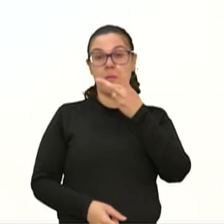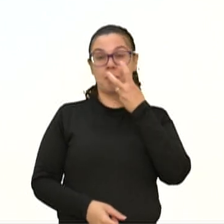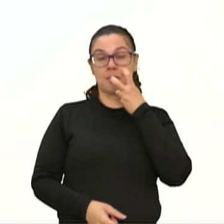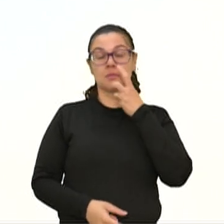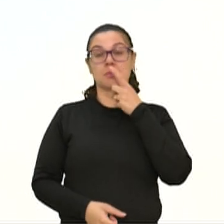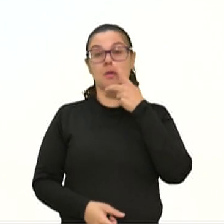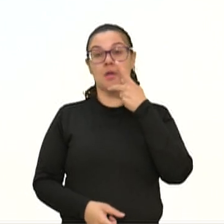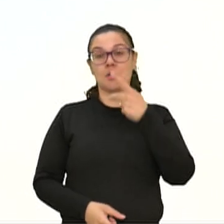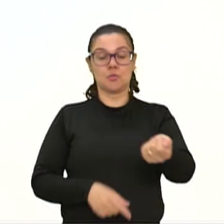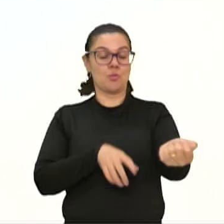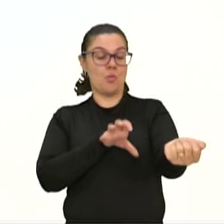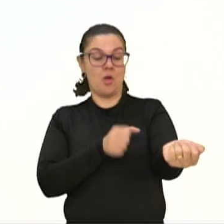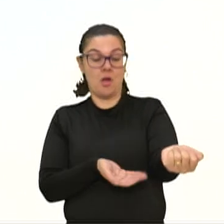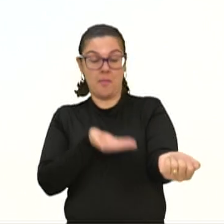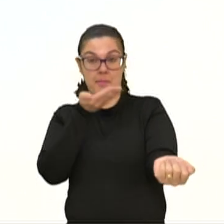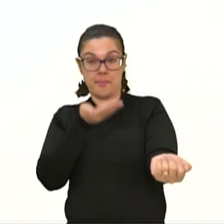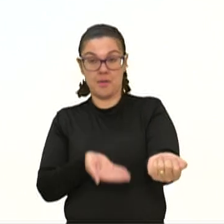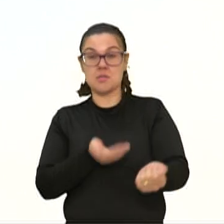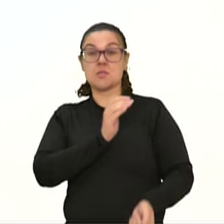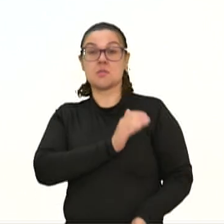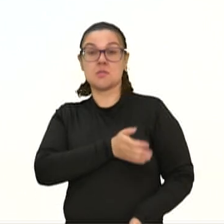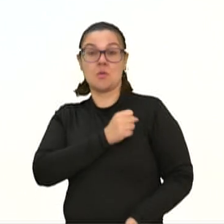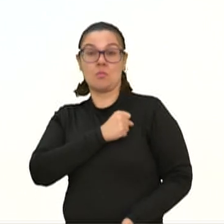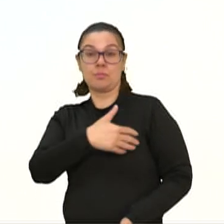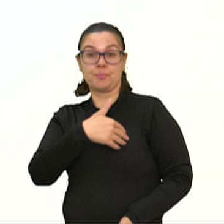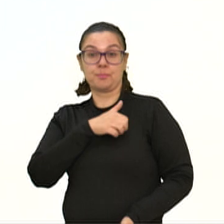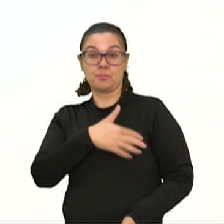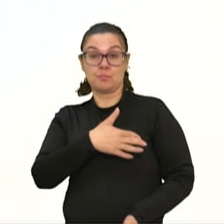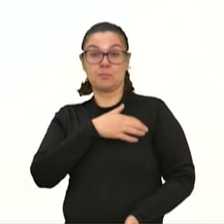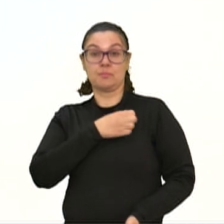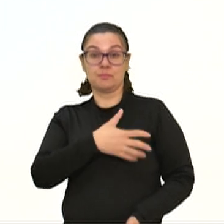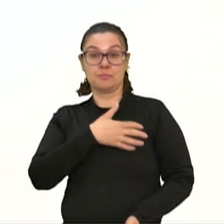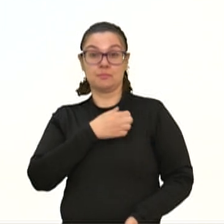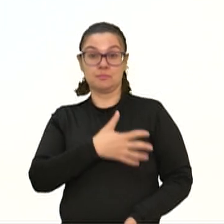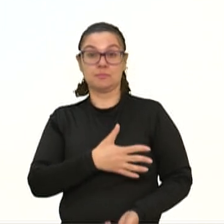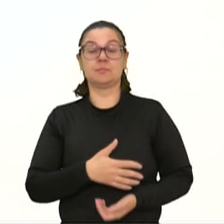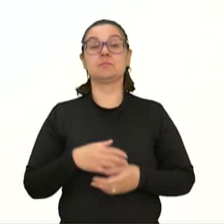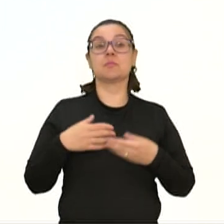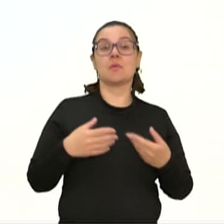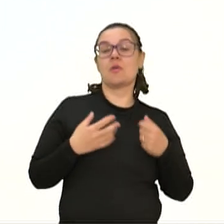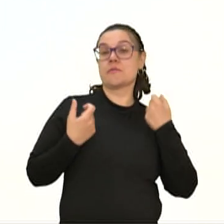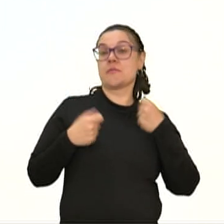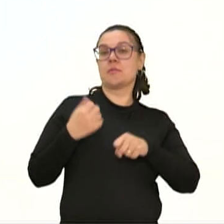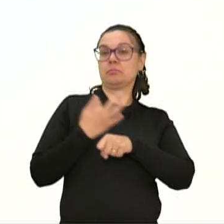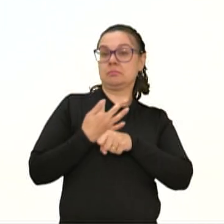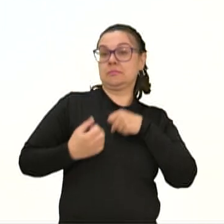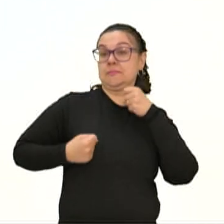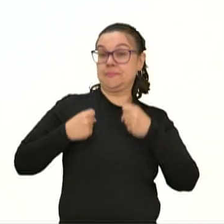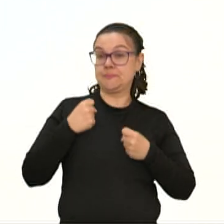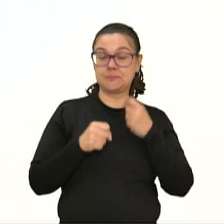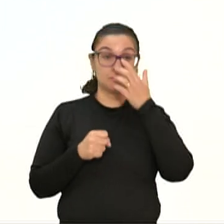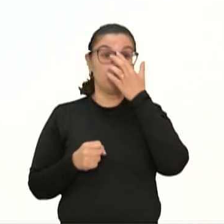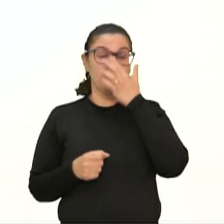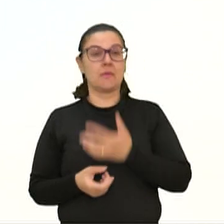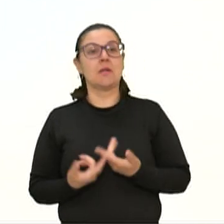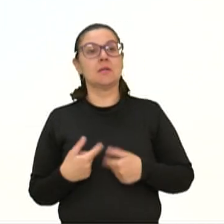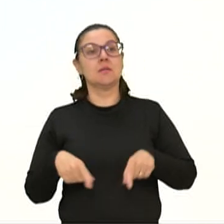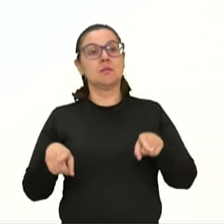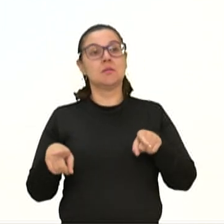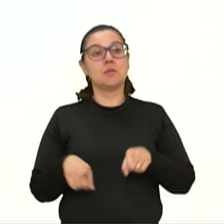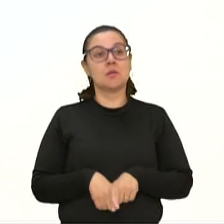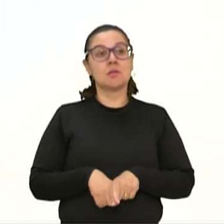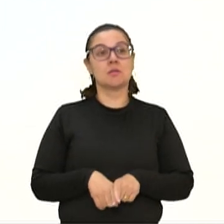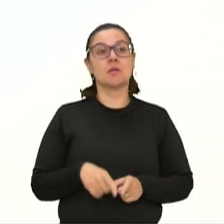a sua pressão arterial, o seu batimento cardíaco também, durante o esforço. E também até